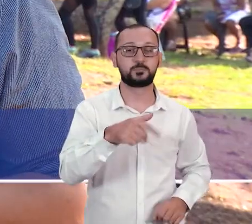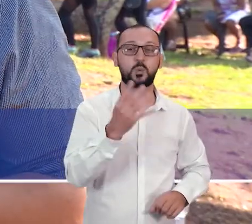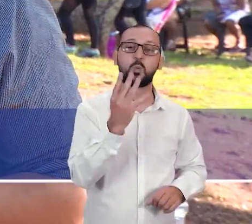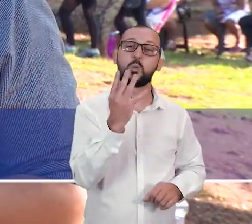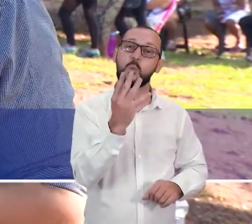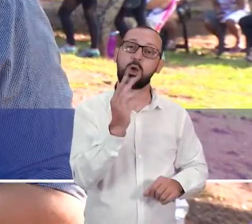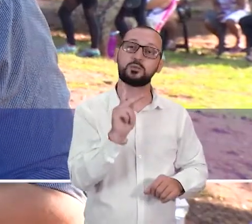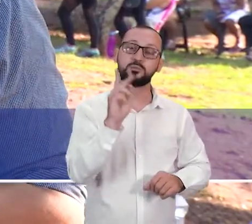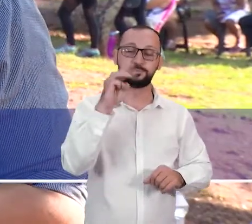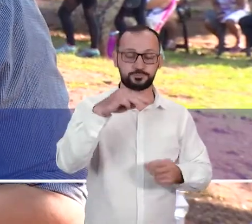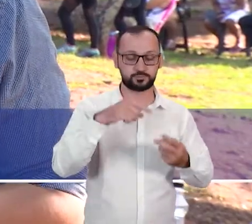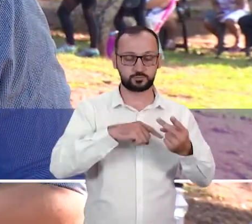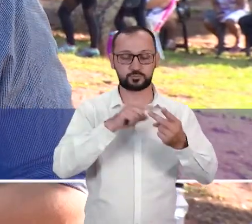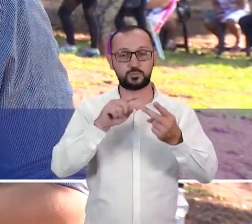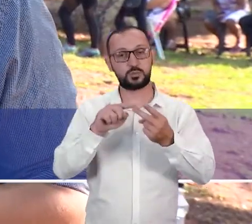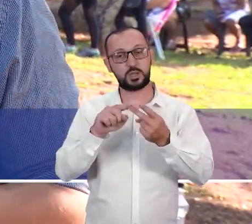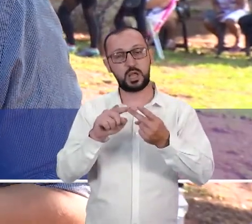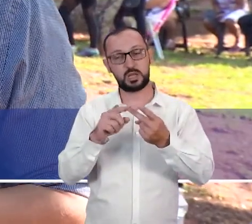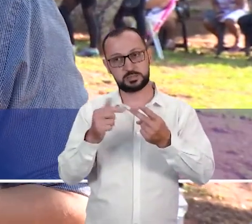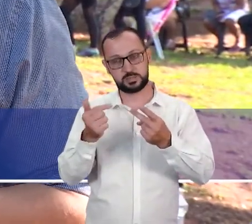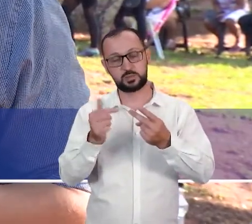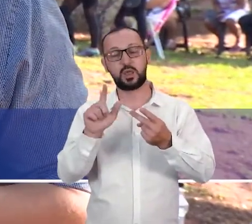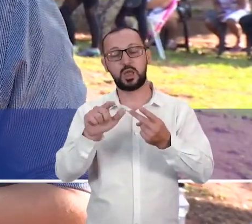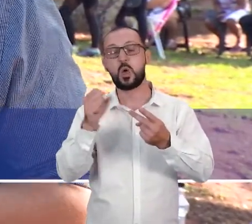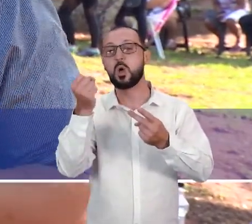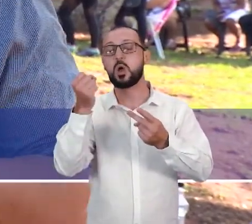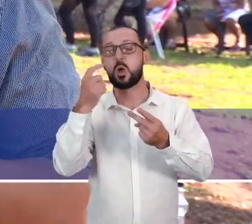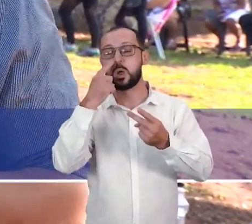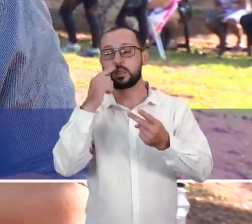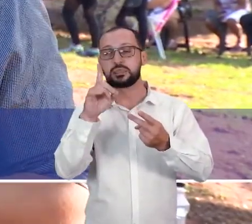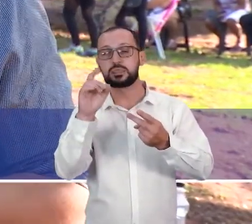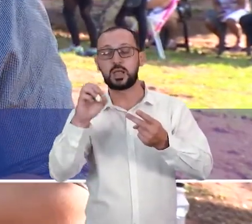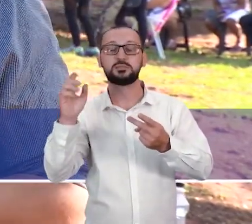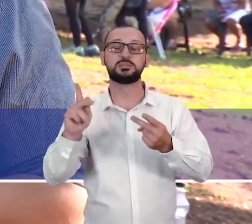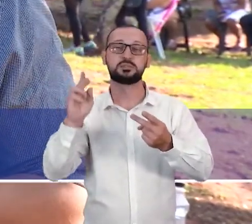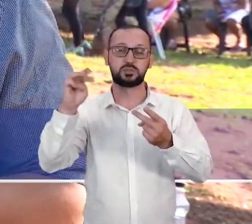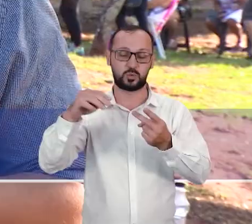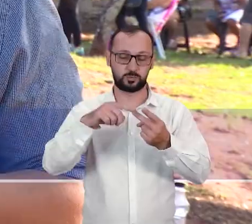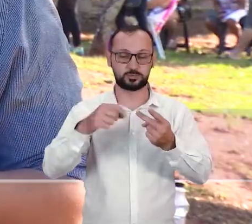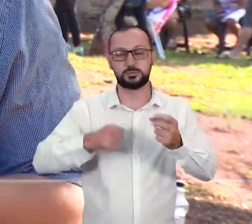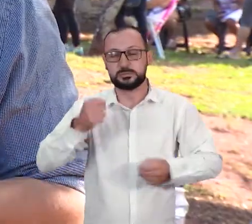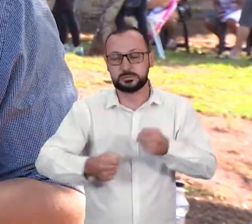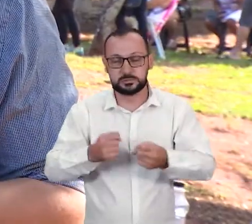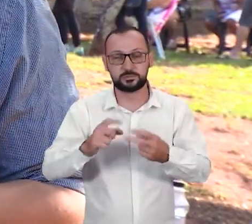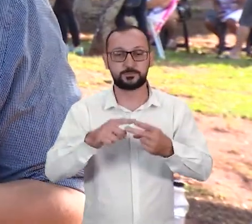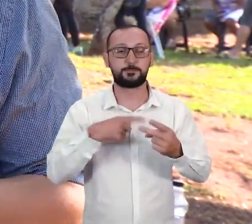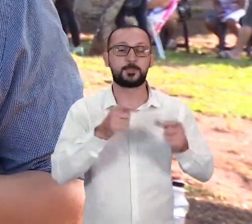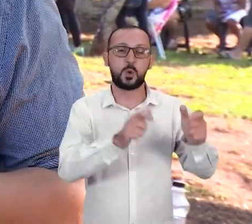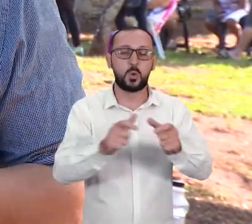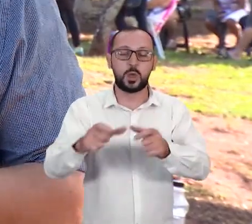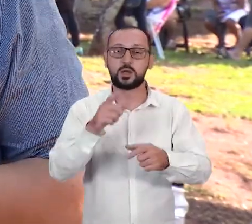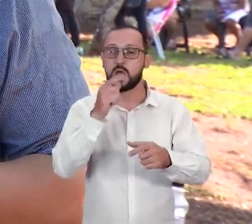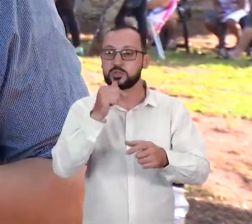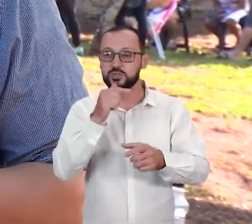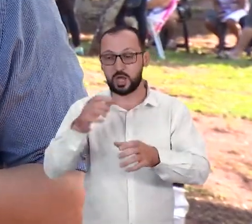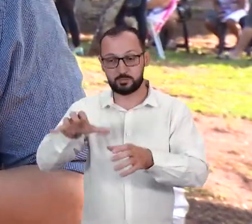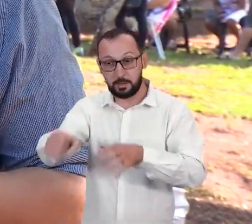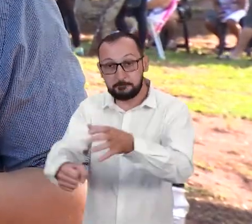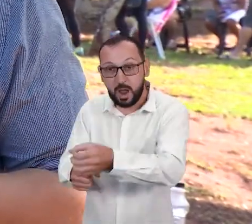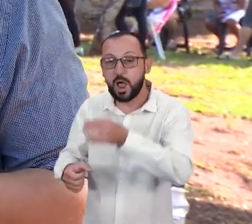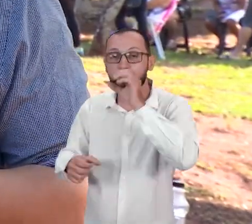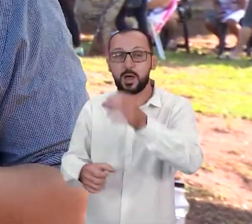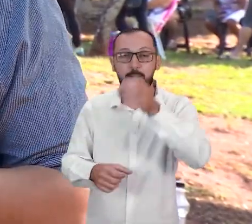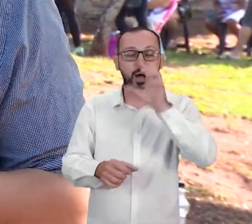da caminhada são 4 km e a segunda da corrida são 8, tudo aqui no Parque dos Poderes. Nos dois trajetos há vários pontos de